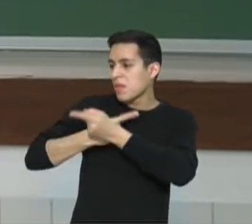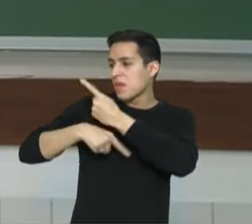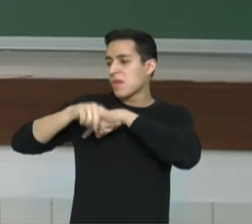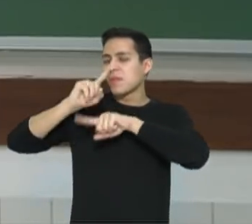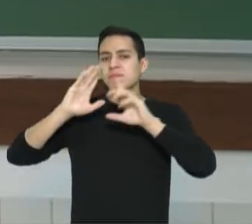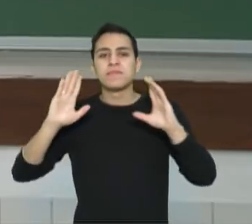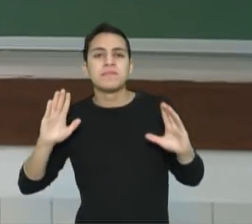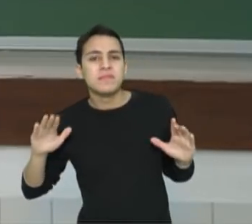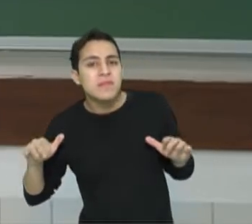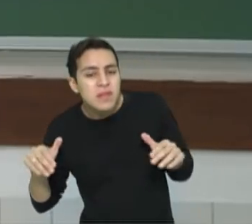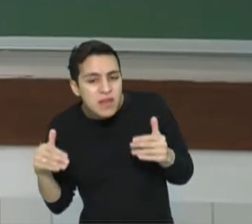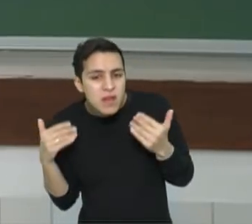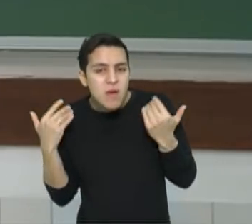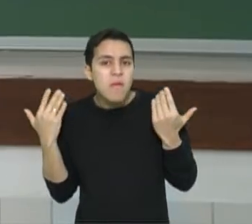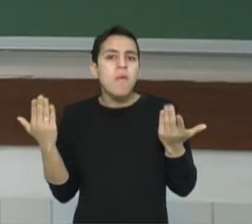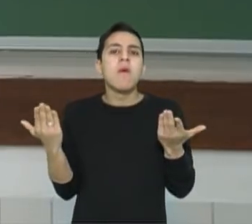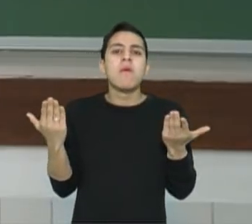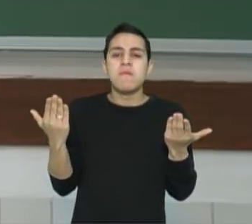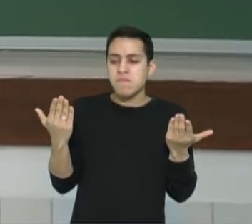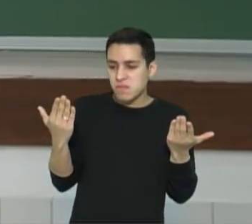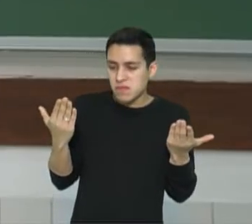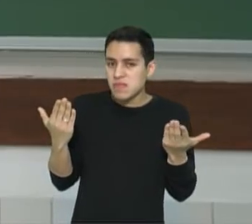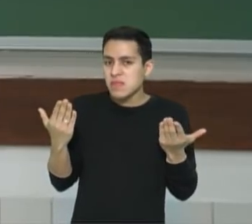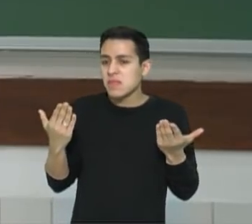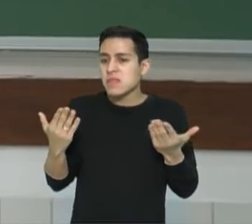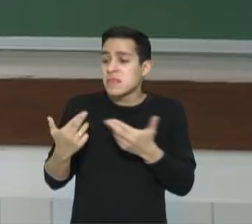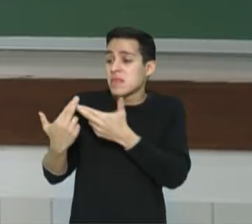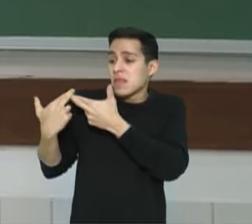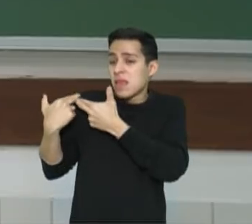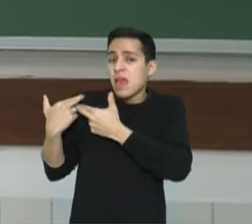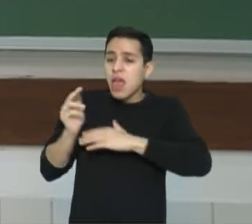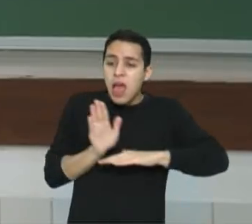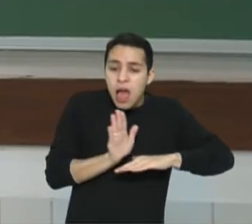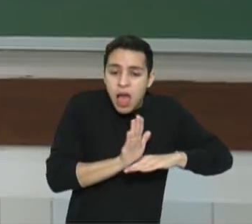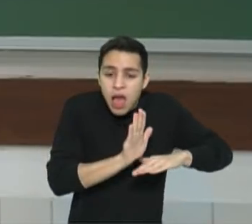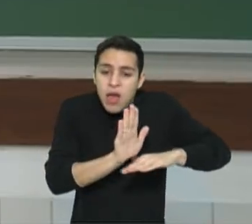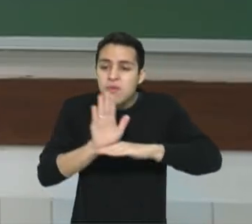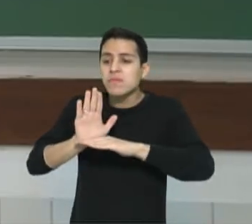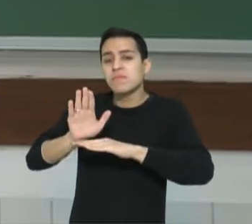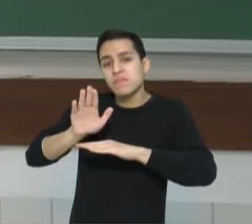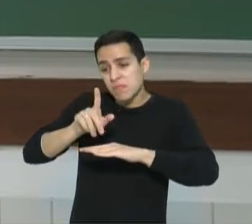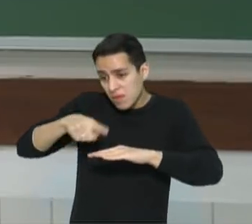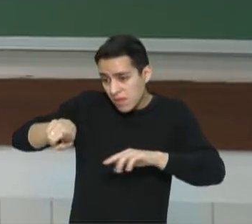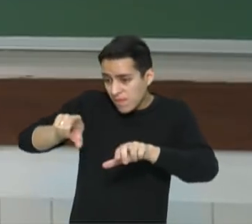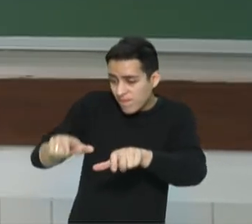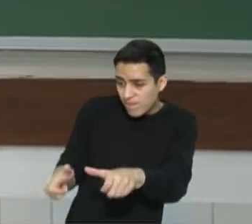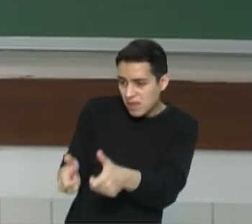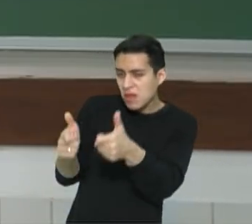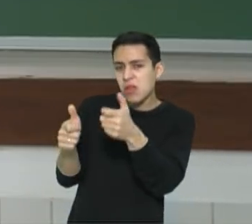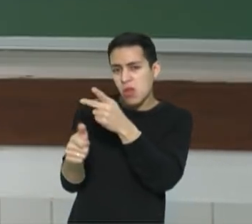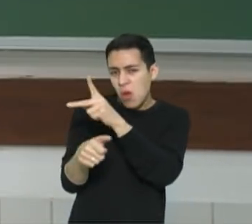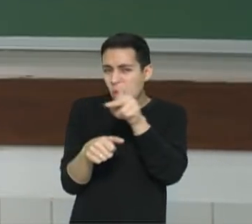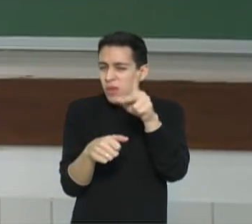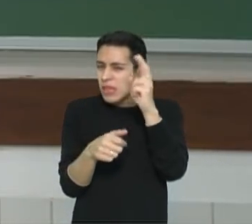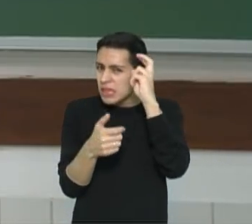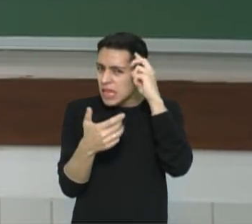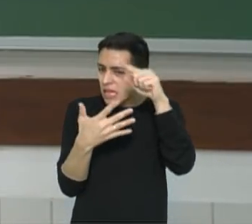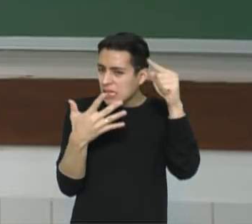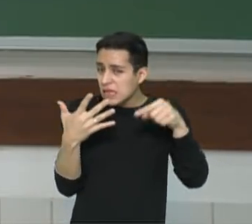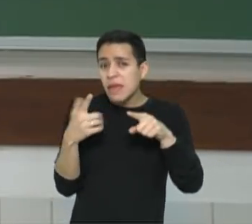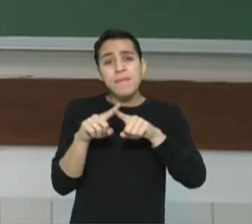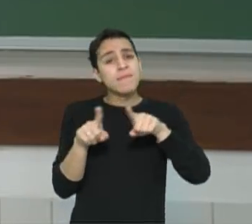é o nosso aí dever? É auxiliá-los nesse sentido de melhorar aí as outras inteligências,